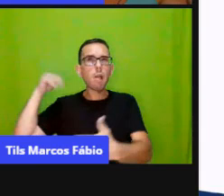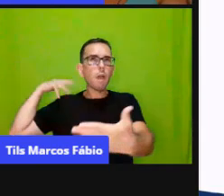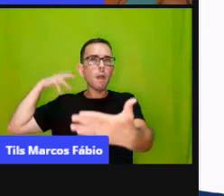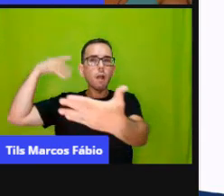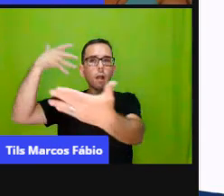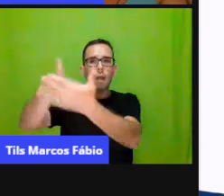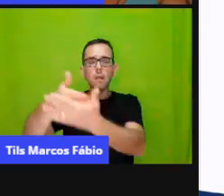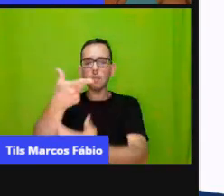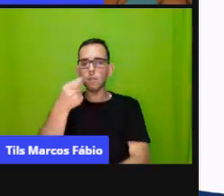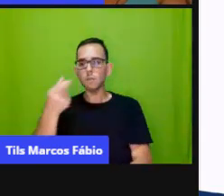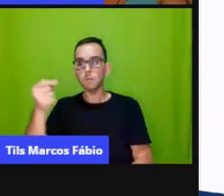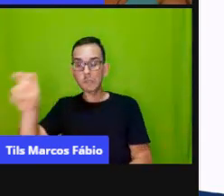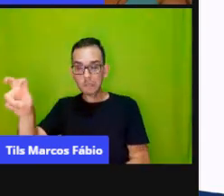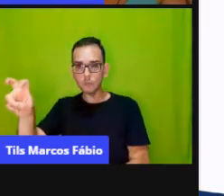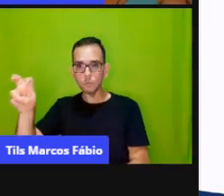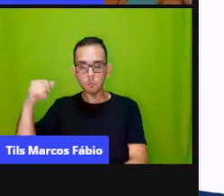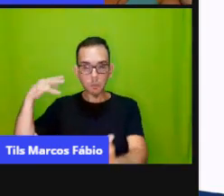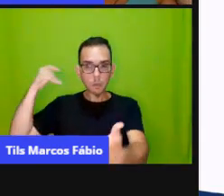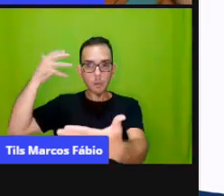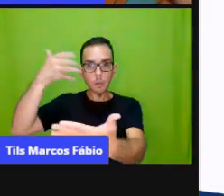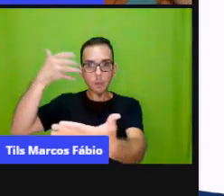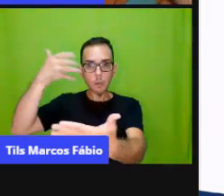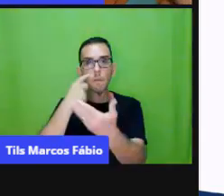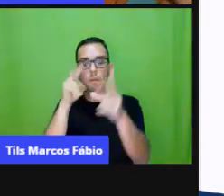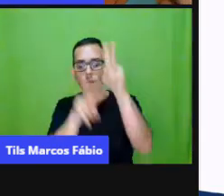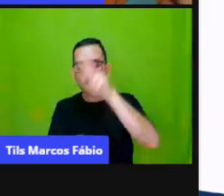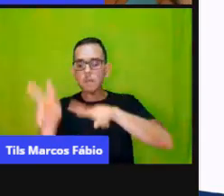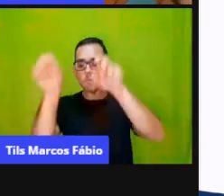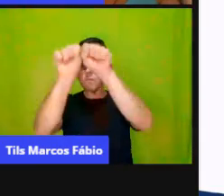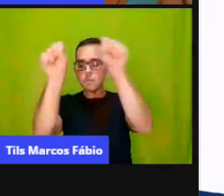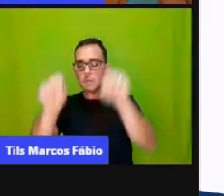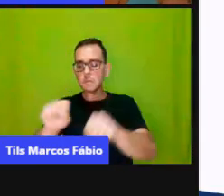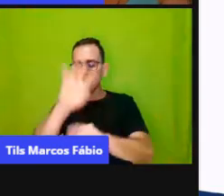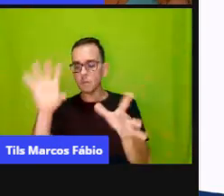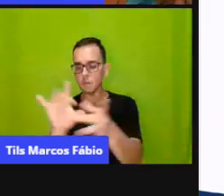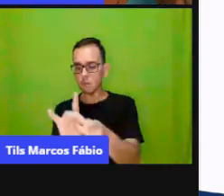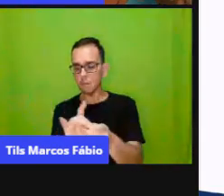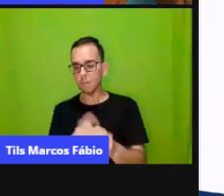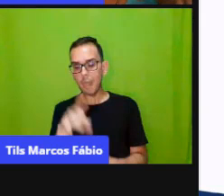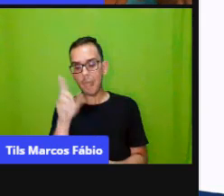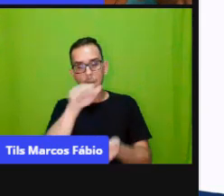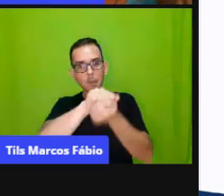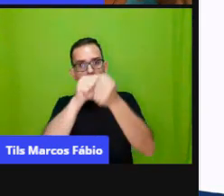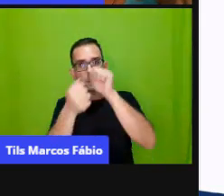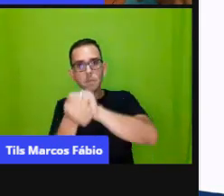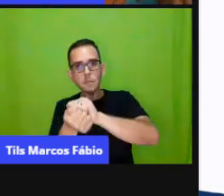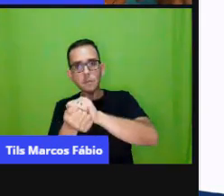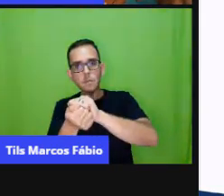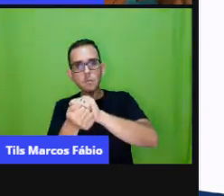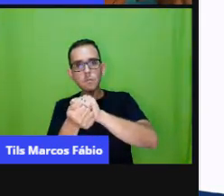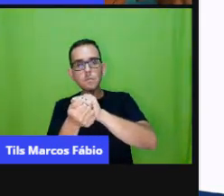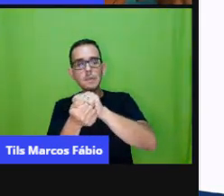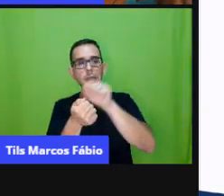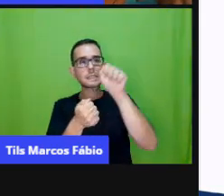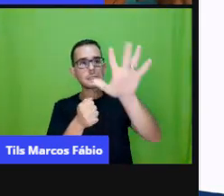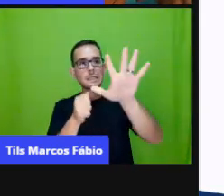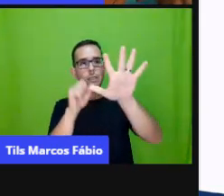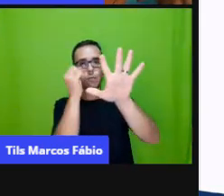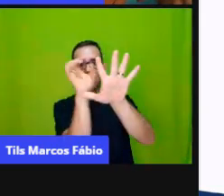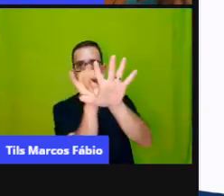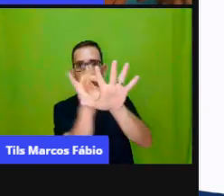vem trabalhando a visão dos chamados 5 domínios. Ele é uma adaptação das 5 liberdades, mas ele traz